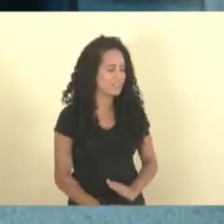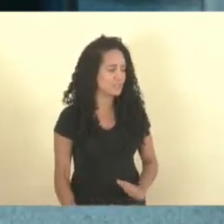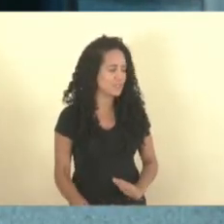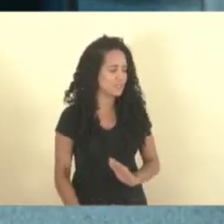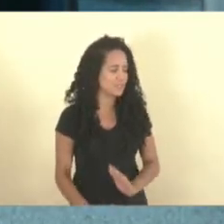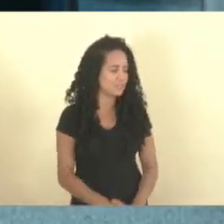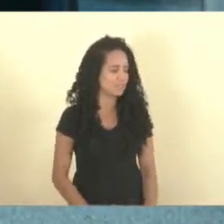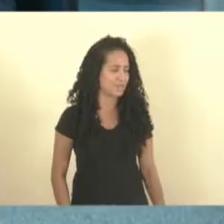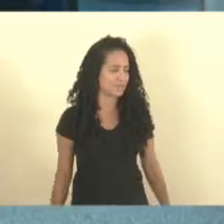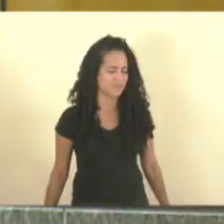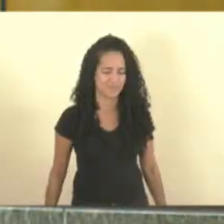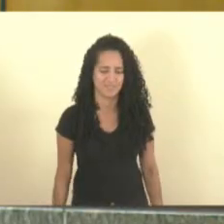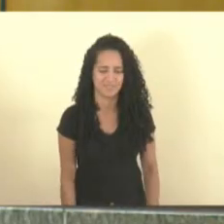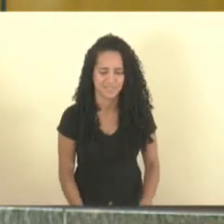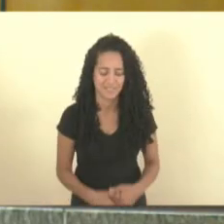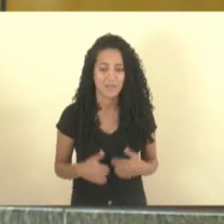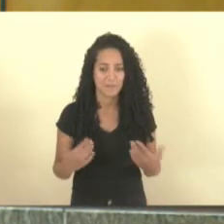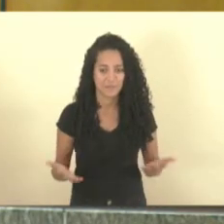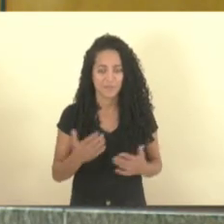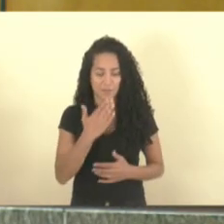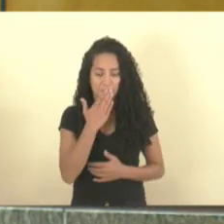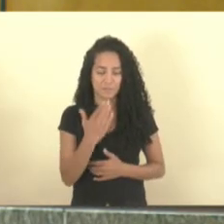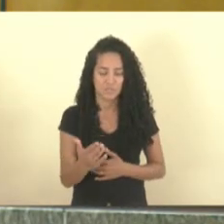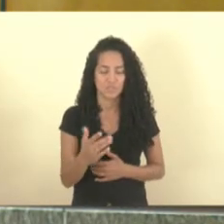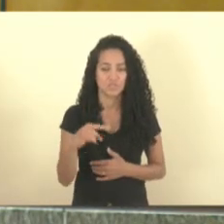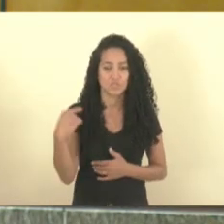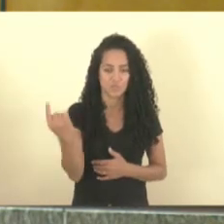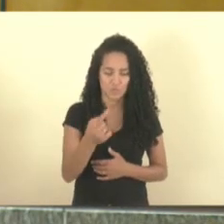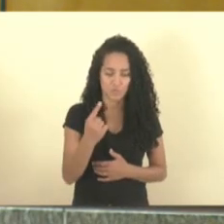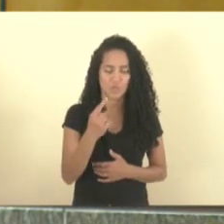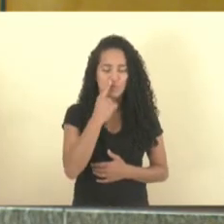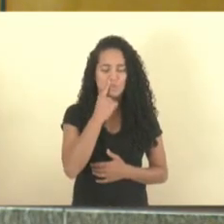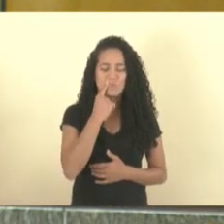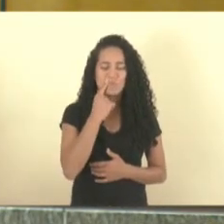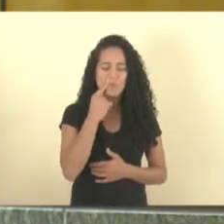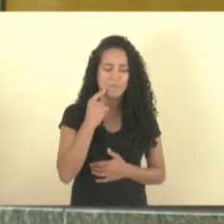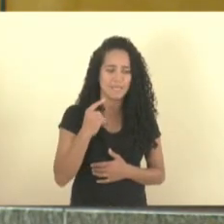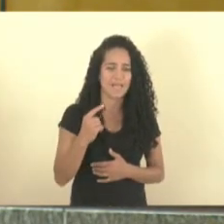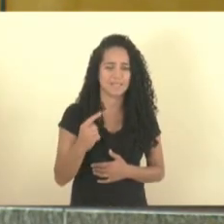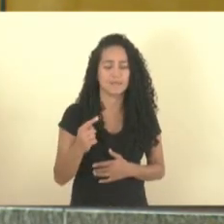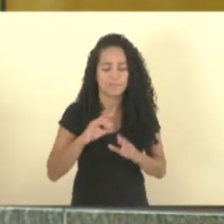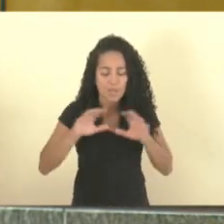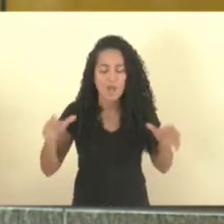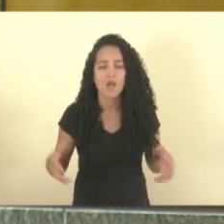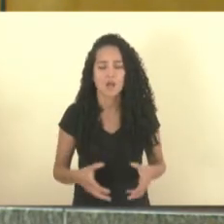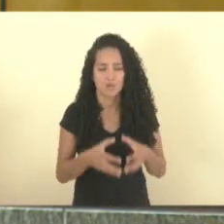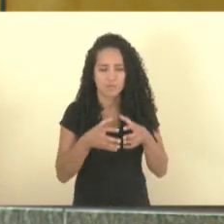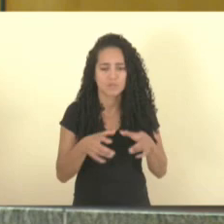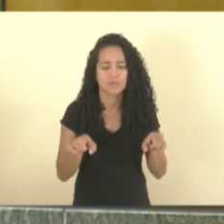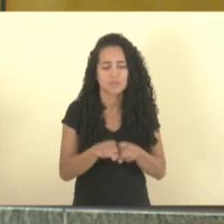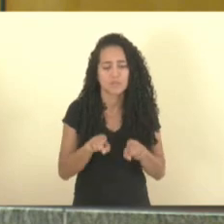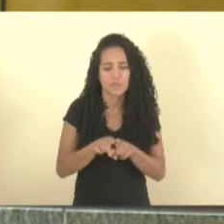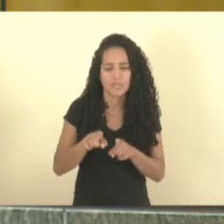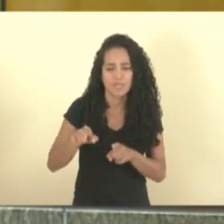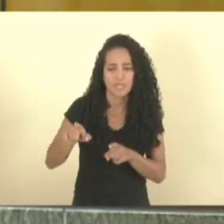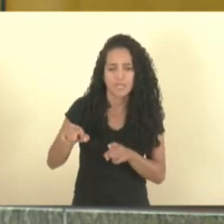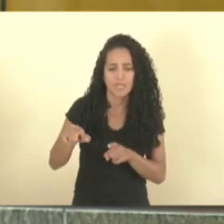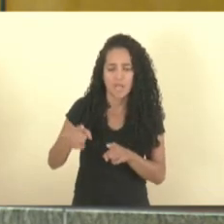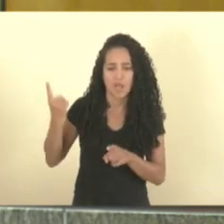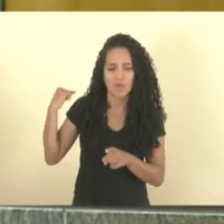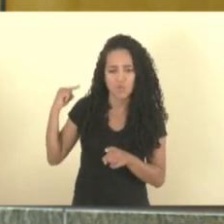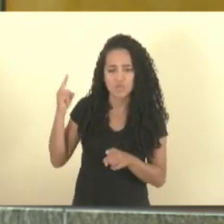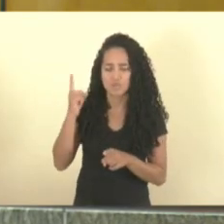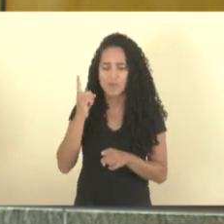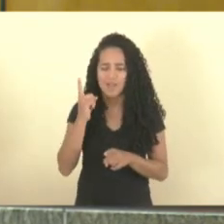certeza, deputado Adilson vai atender aí o pedido de todos os nossos queridos deputados, inclusive da Comissão de Finanças, né, deputado Thiago? Na nossa última